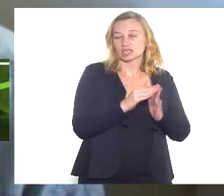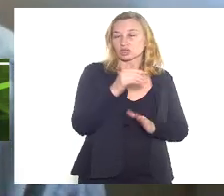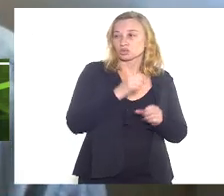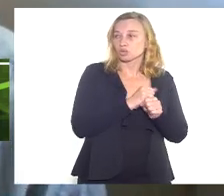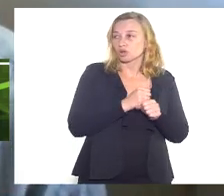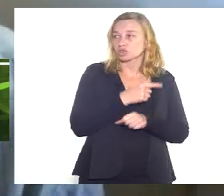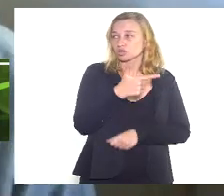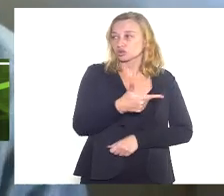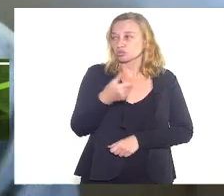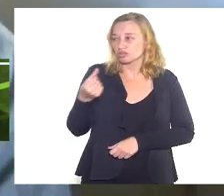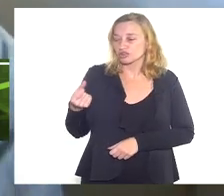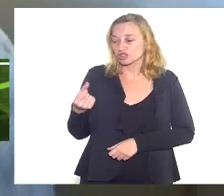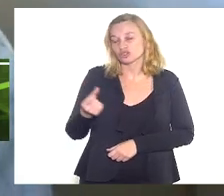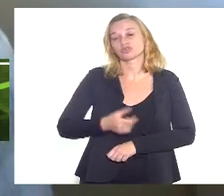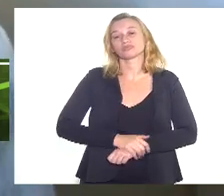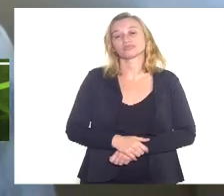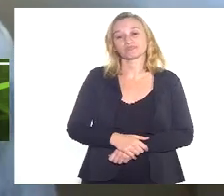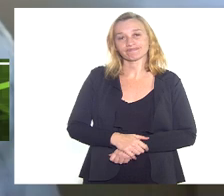2020.